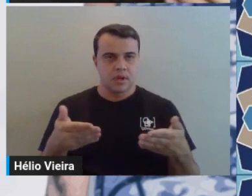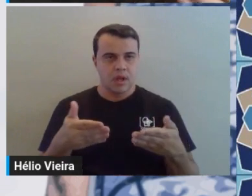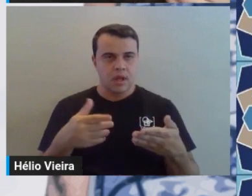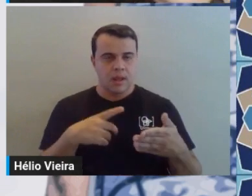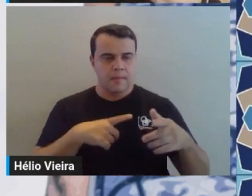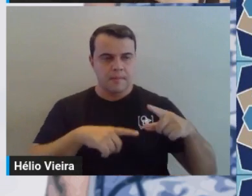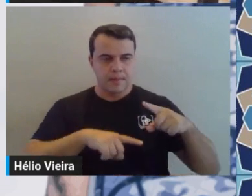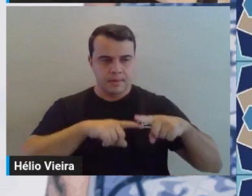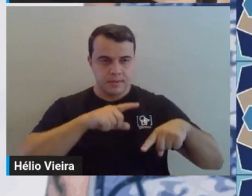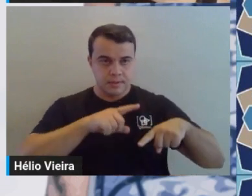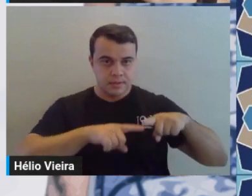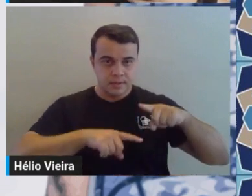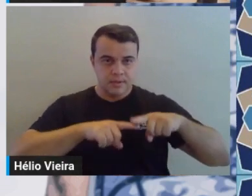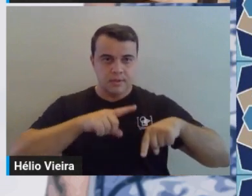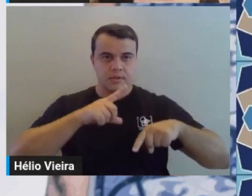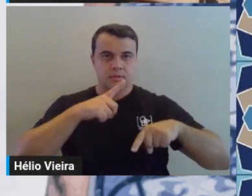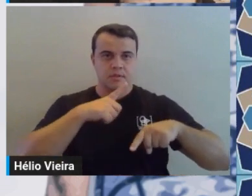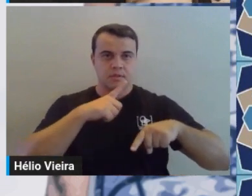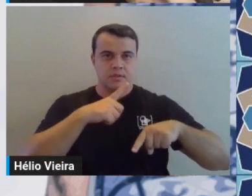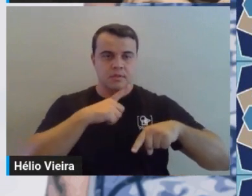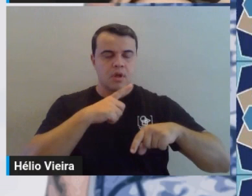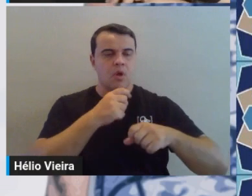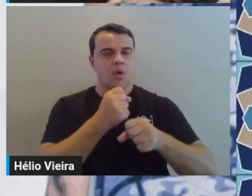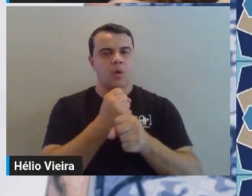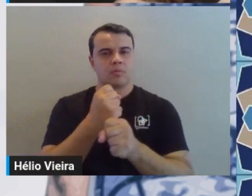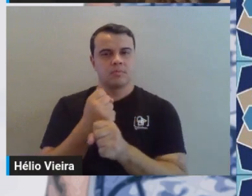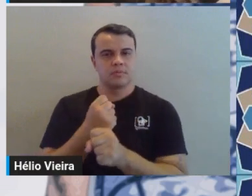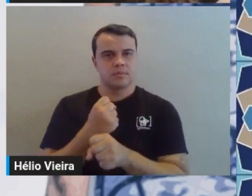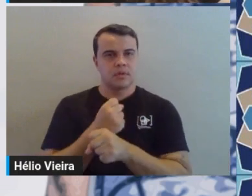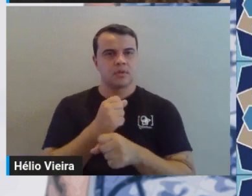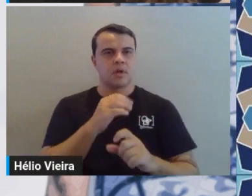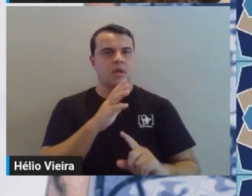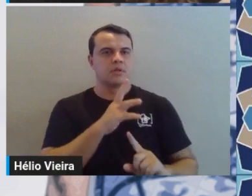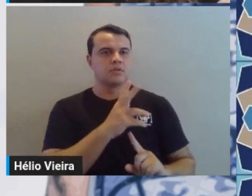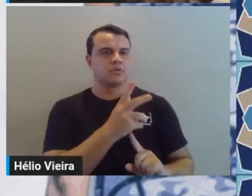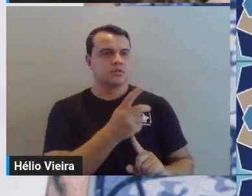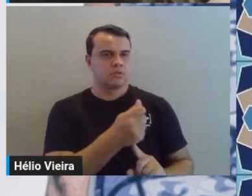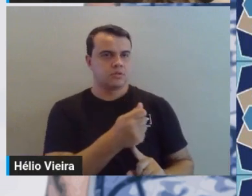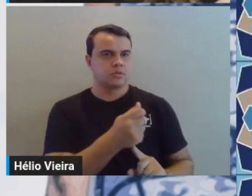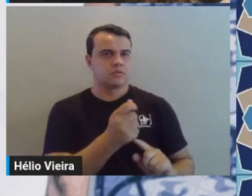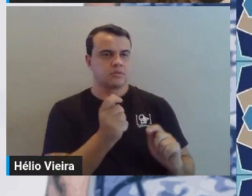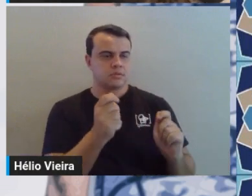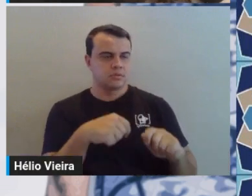peças e obras artísticas que